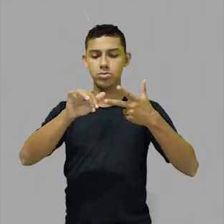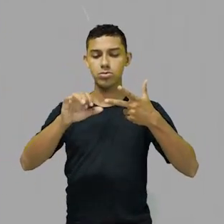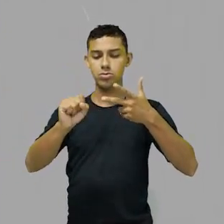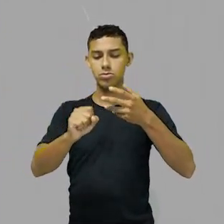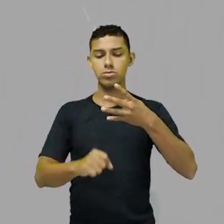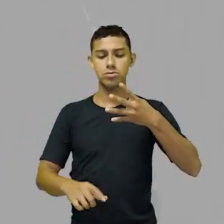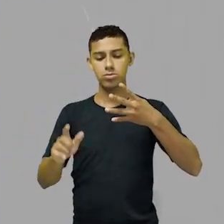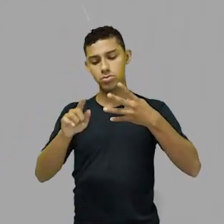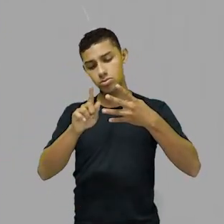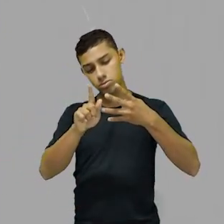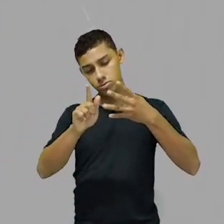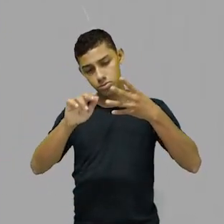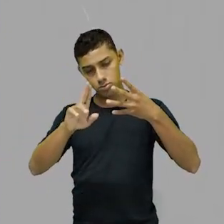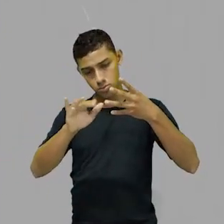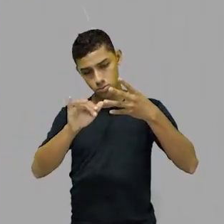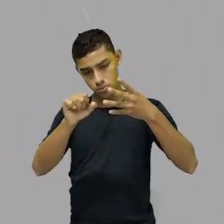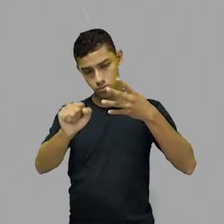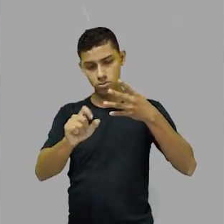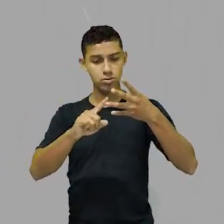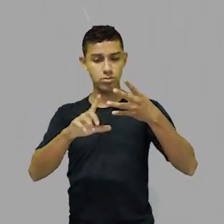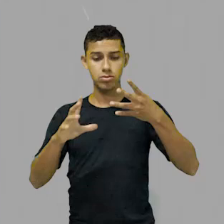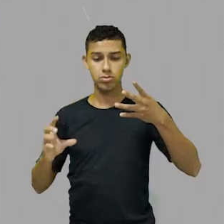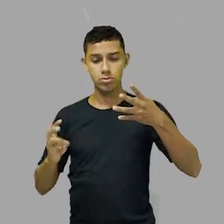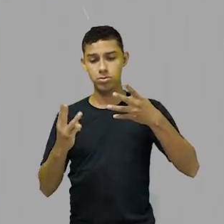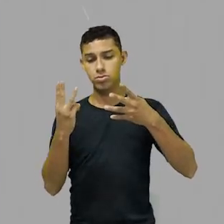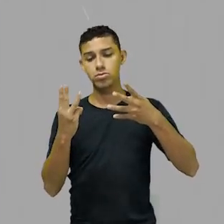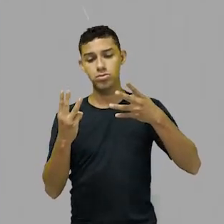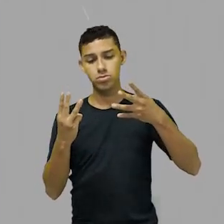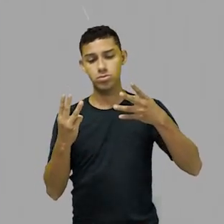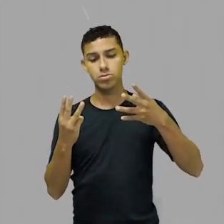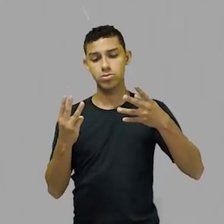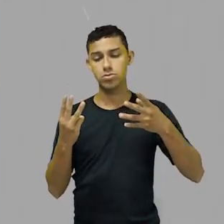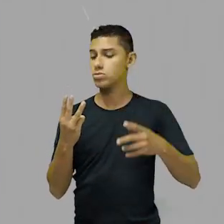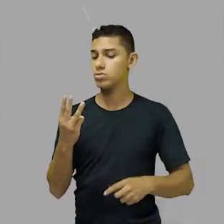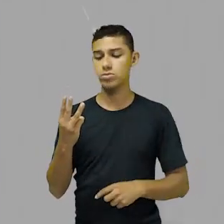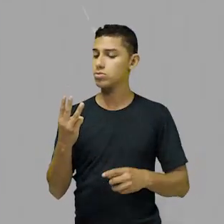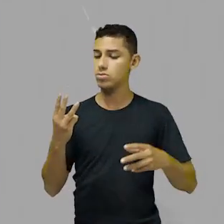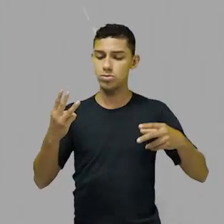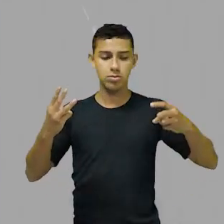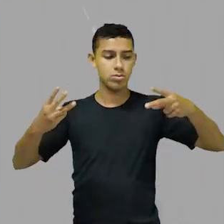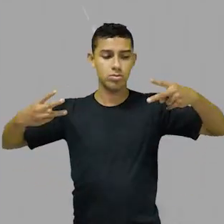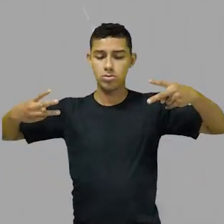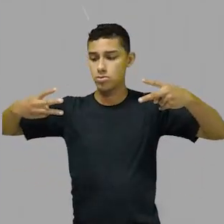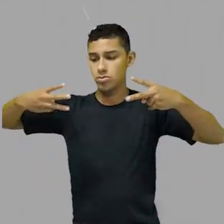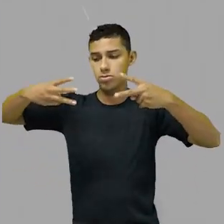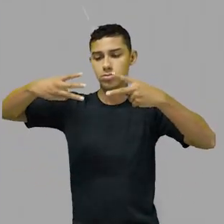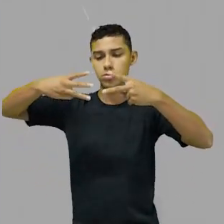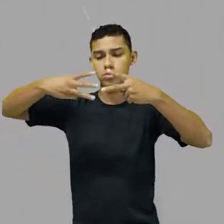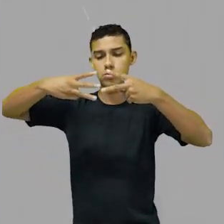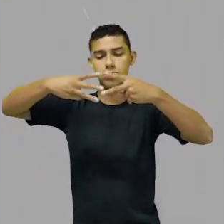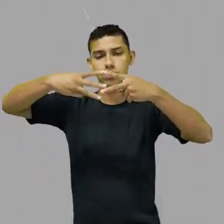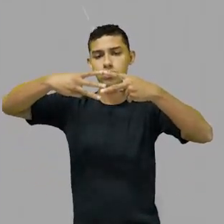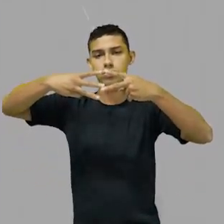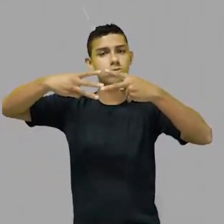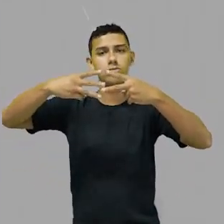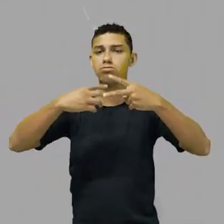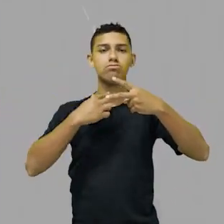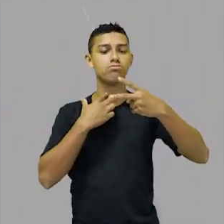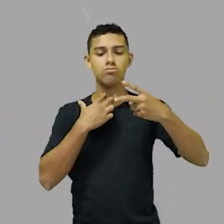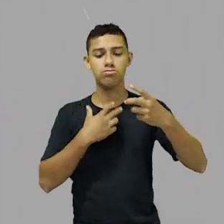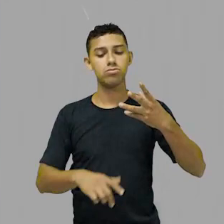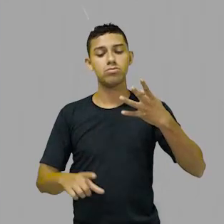hidrogênio. Já a guanina, ela forma três. Então, o encaixe ali não vai dar certo. Da mesma forma,